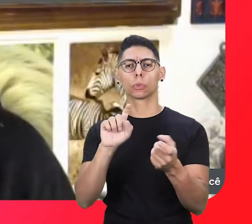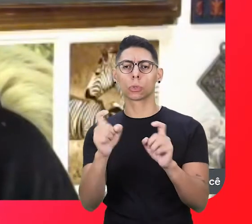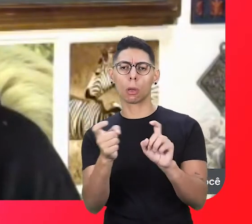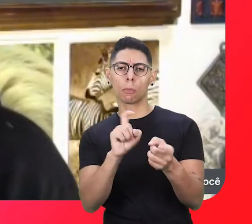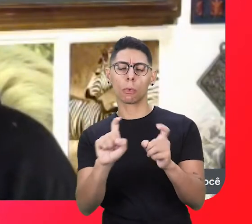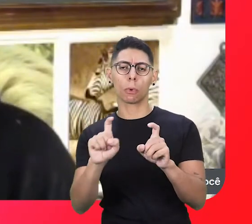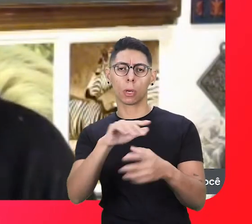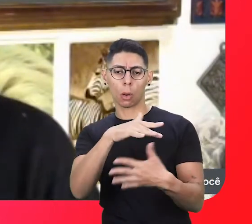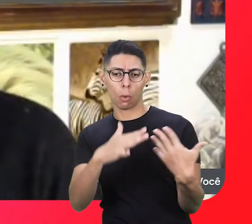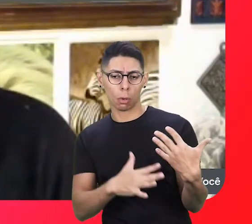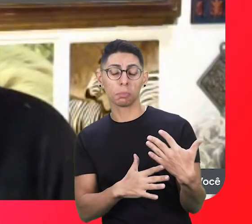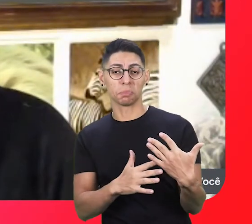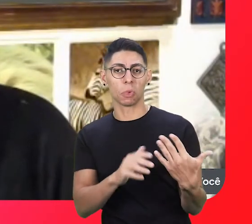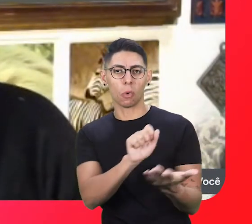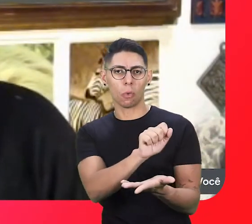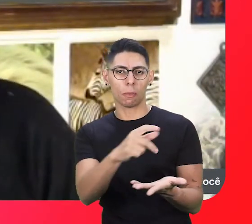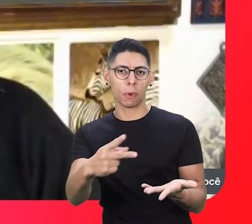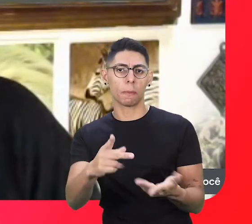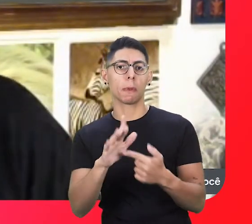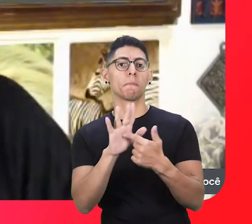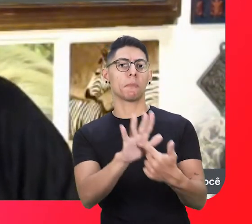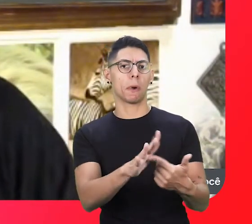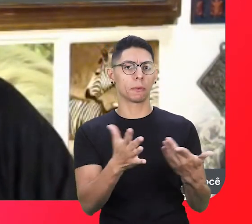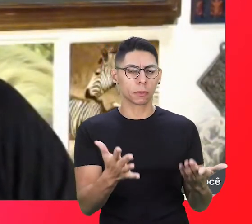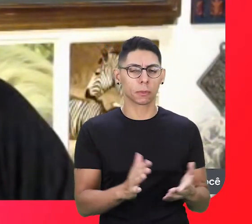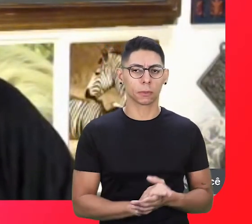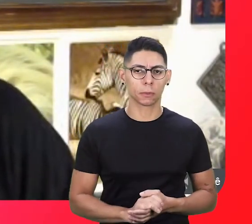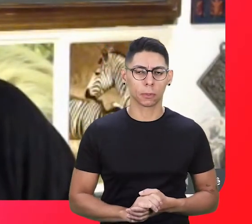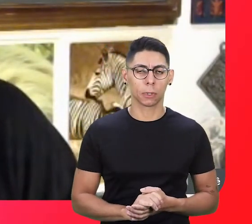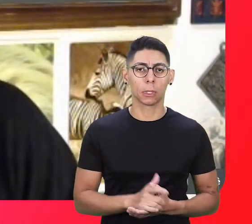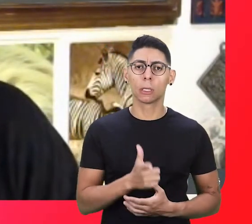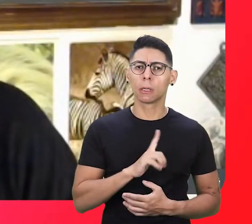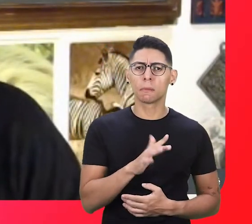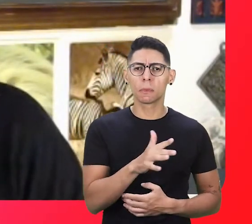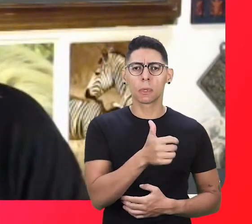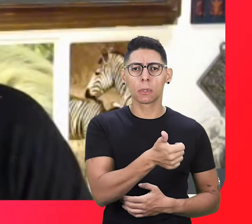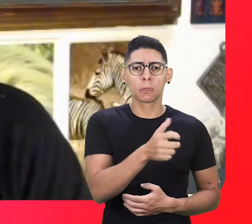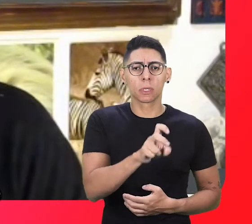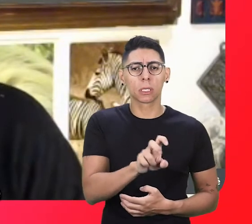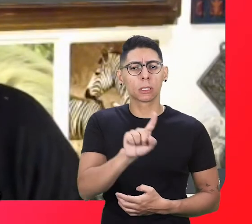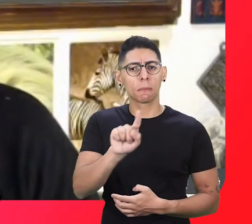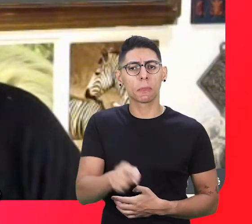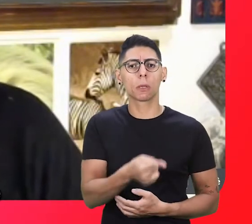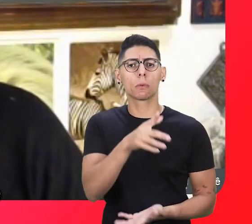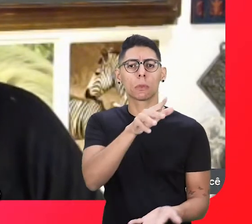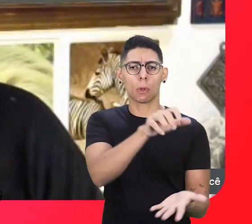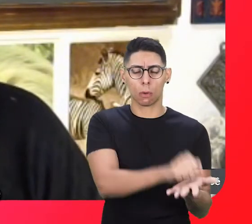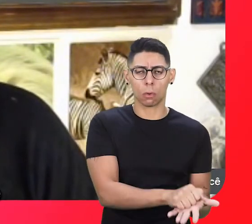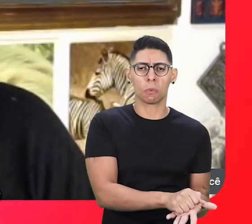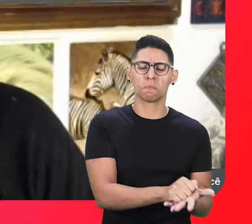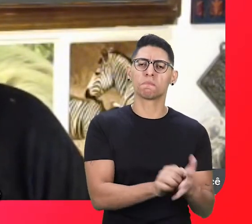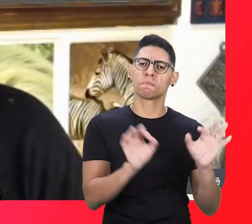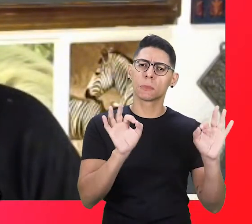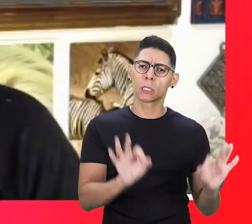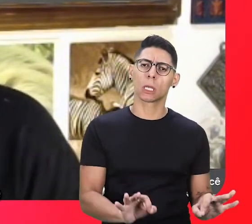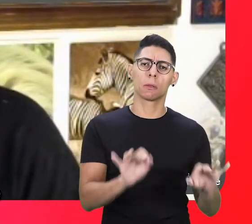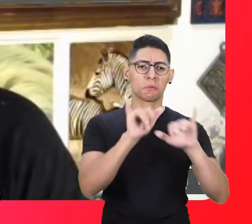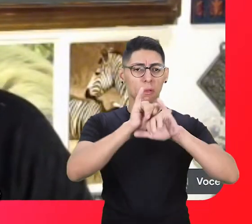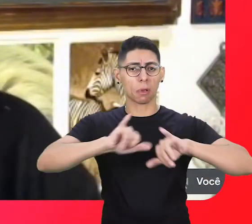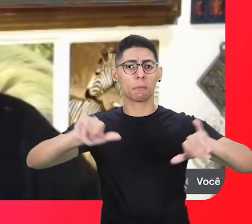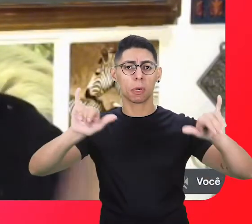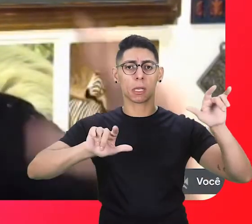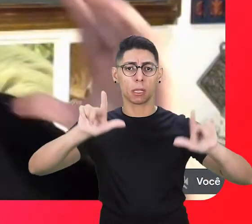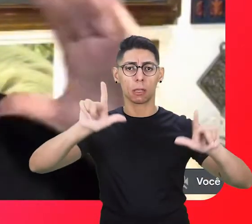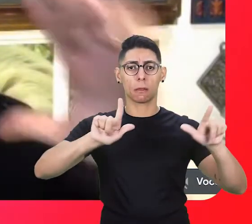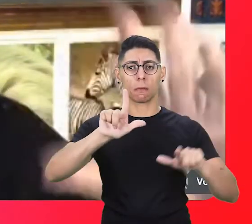dava. O aplicativo teve imediatamente 15 mil downloads, foi um sucesso. Uma campanha na TV Globo que a gente conseguiu